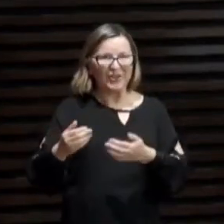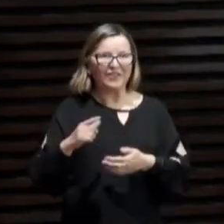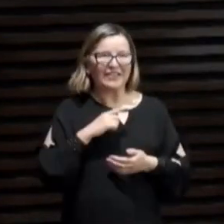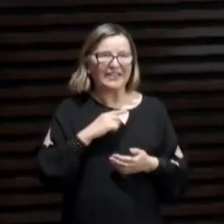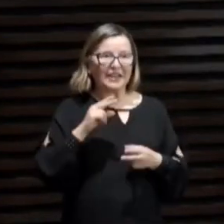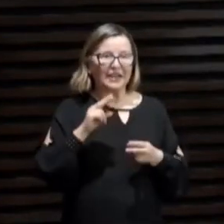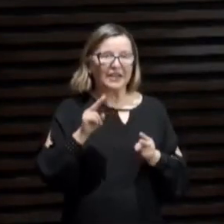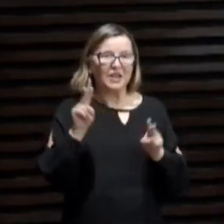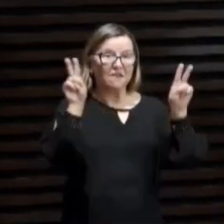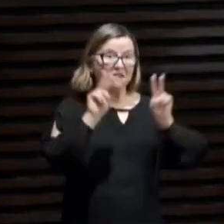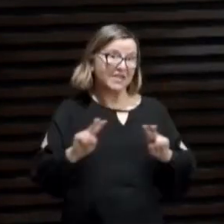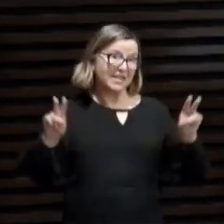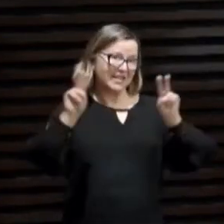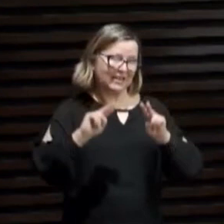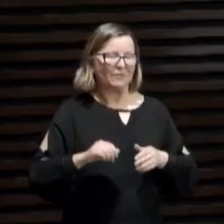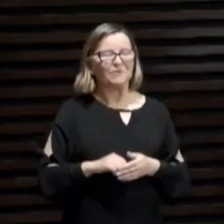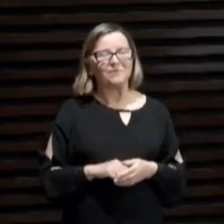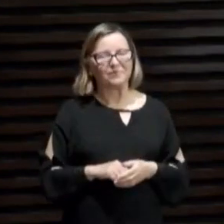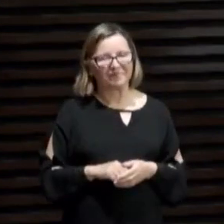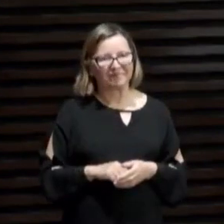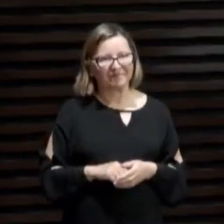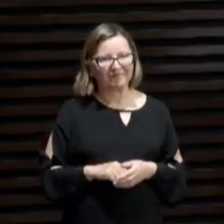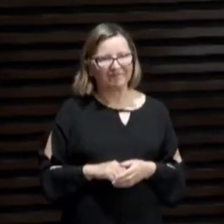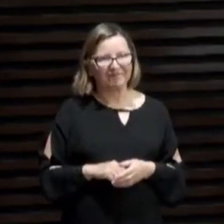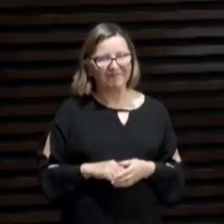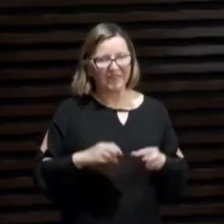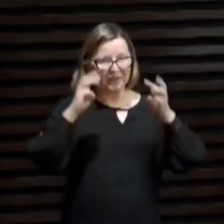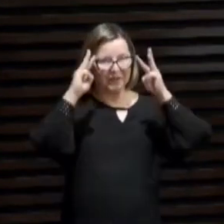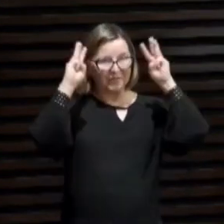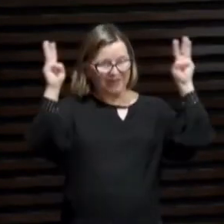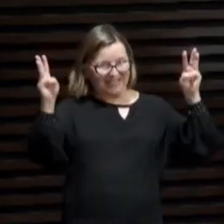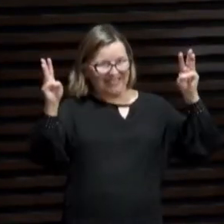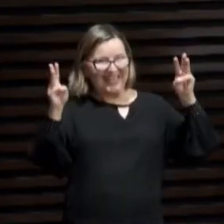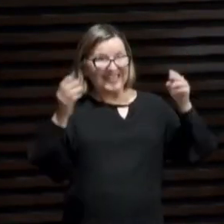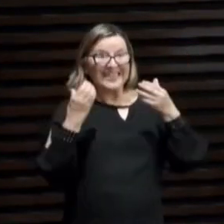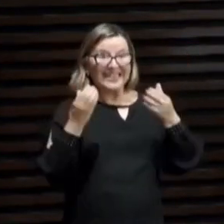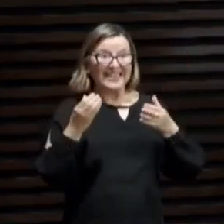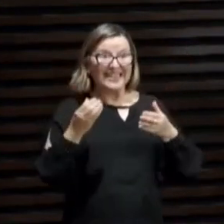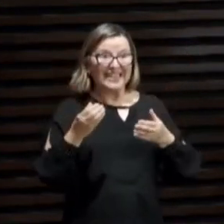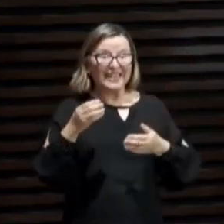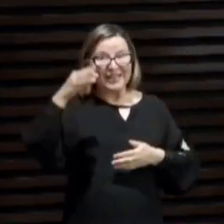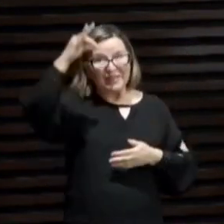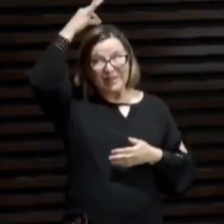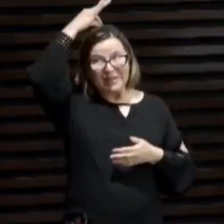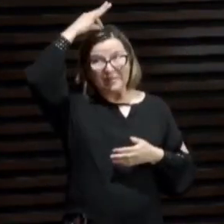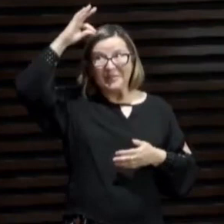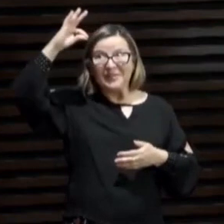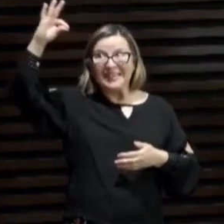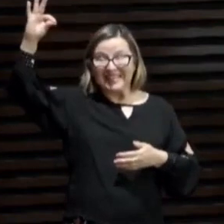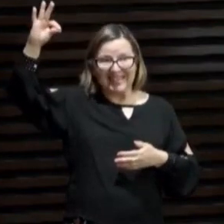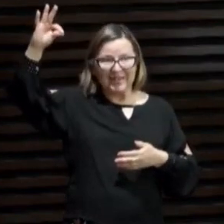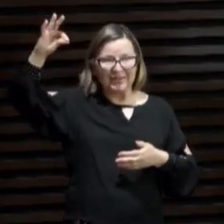Moisés, a ideia de que o Espírito estivesse em cada crente era apenas uma esperança ou uma oração dos lábios